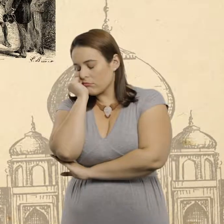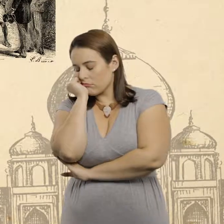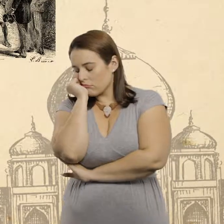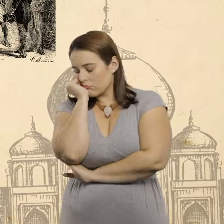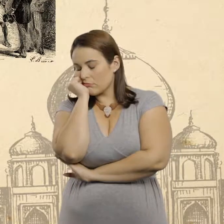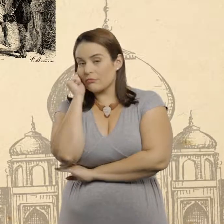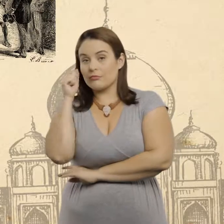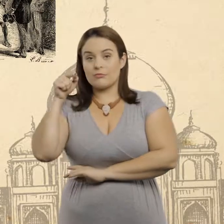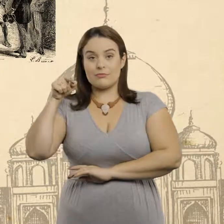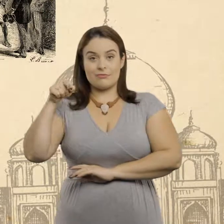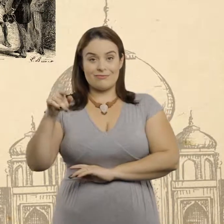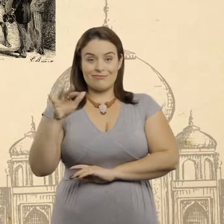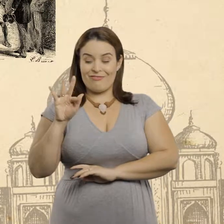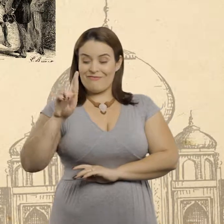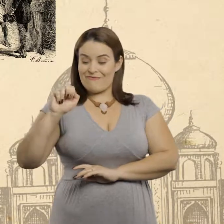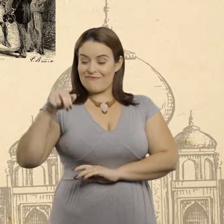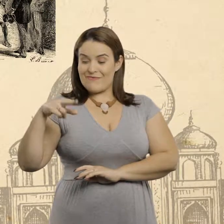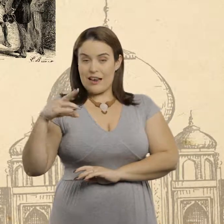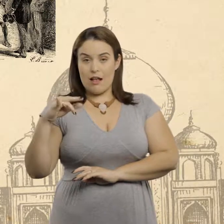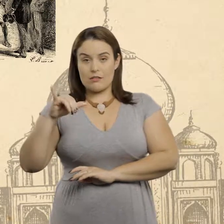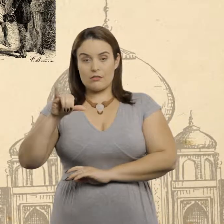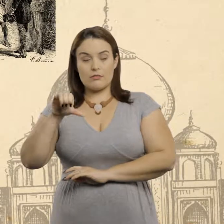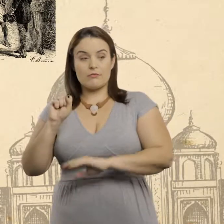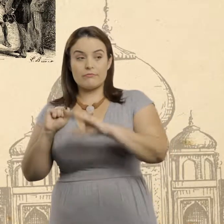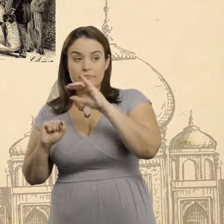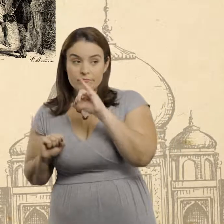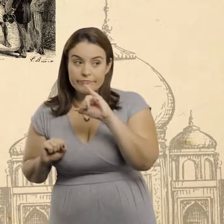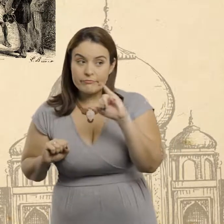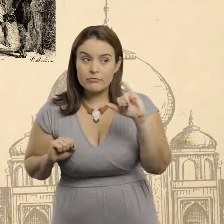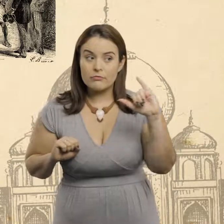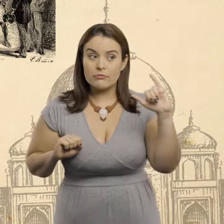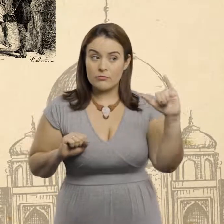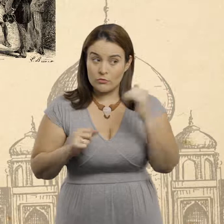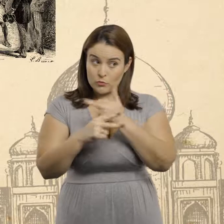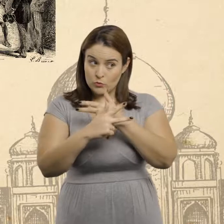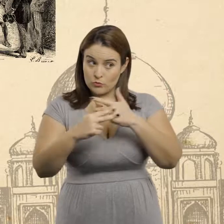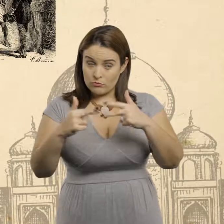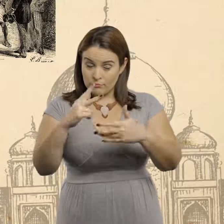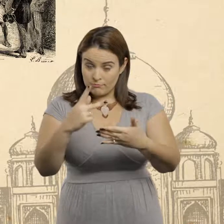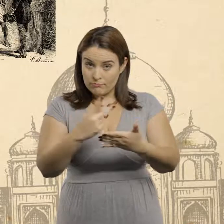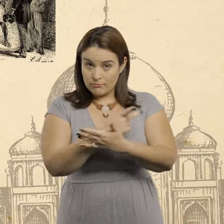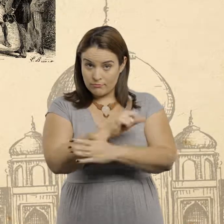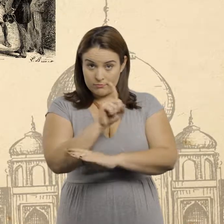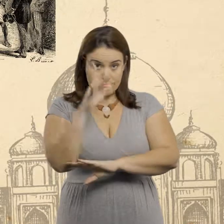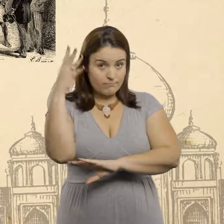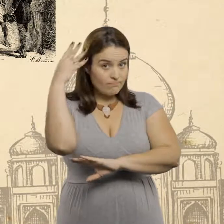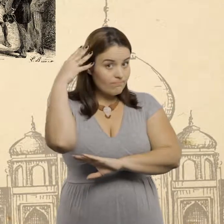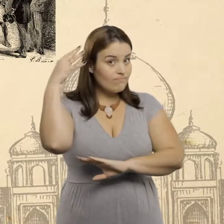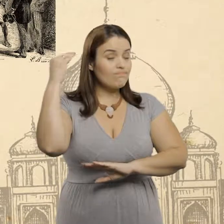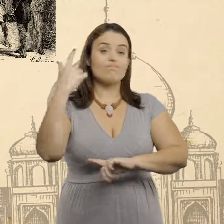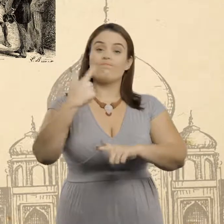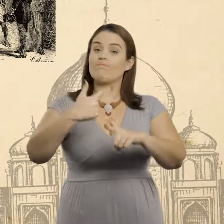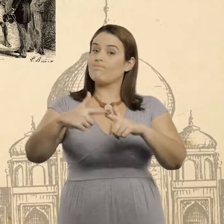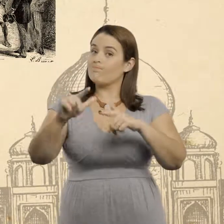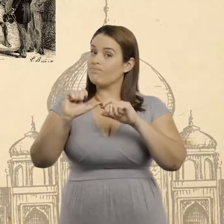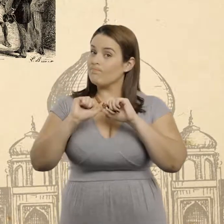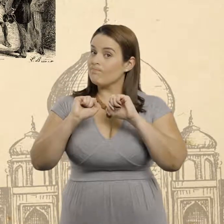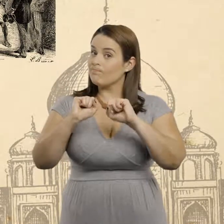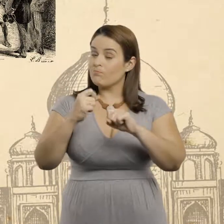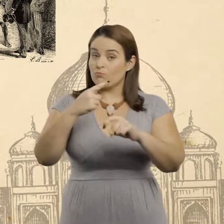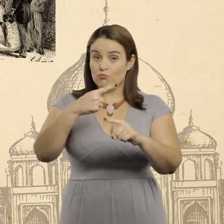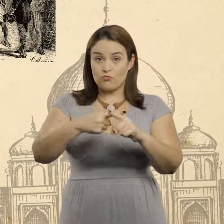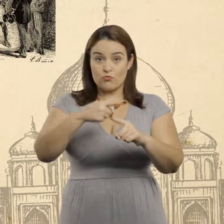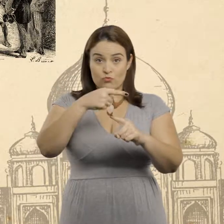Francis Cromarty avisou para Phileas Fogg que as aventuras de Passepartout podiam trazer problemas, porque os hindus são